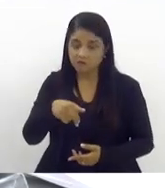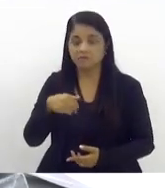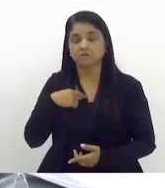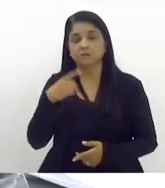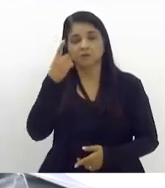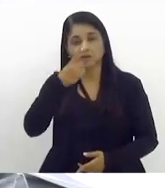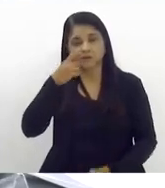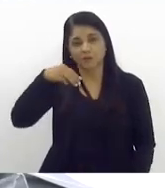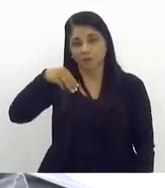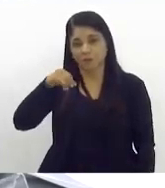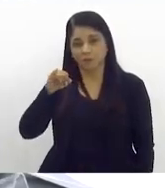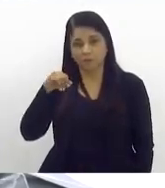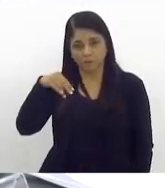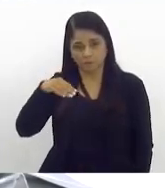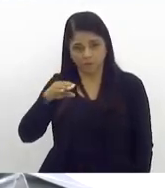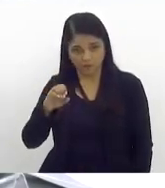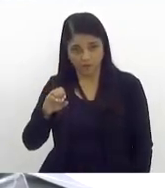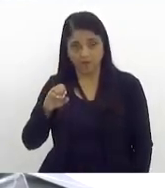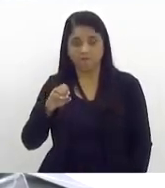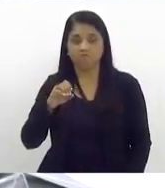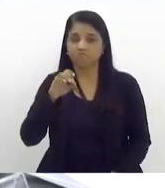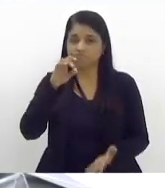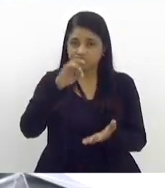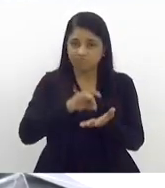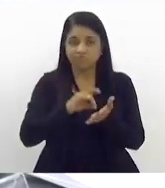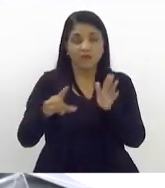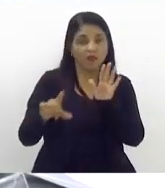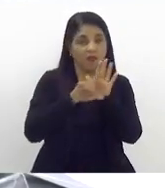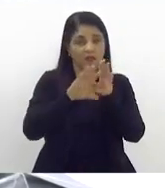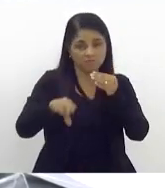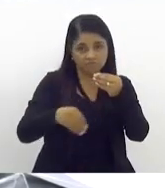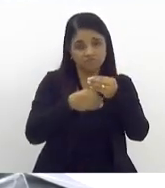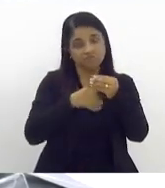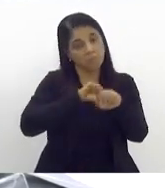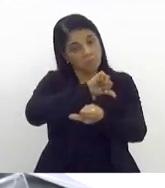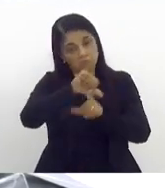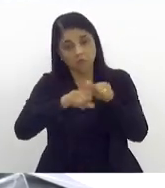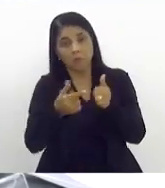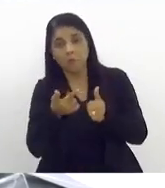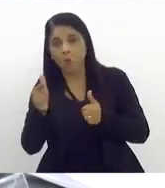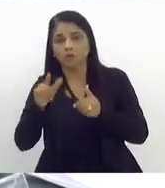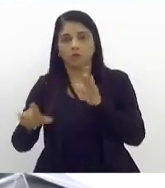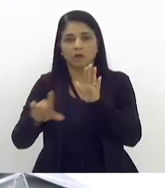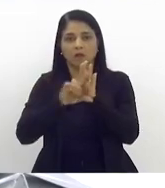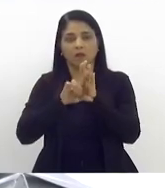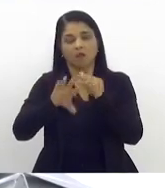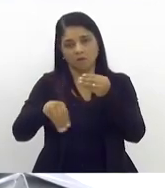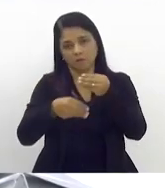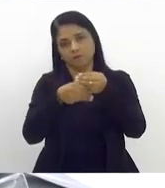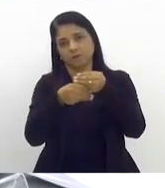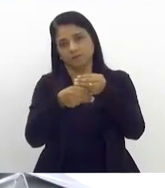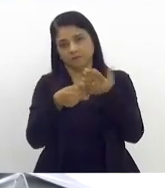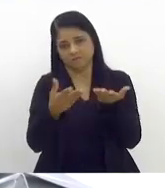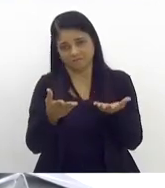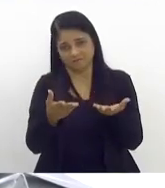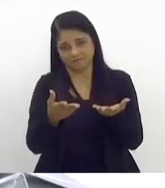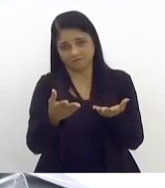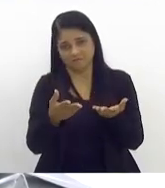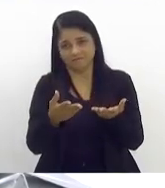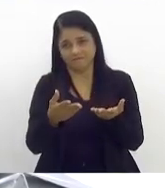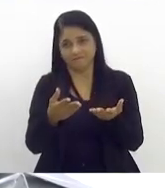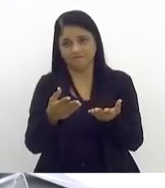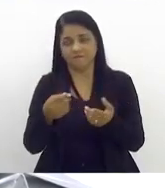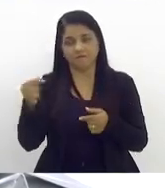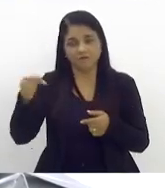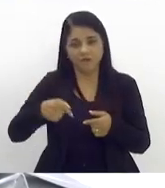Então, de fato, a lei complementar só pode ser alterada por lei complementar. Então, eu vou pedir vênia aqui, para